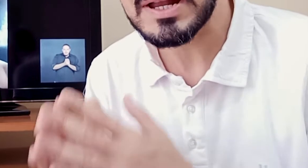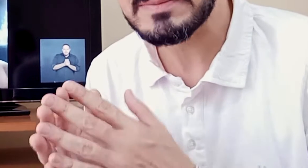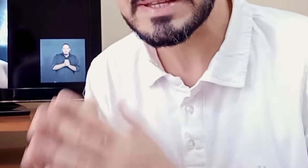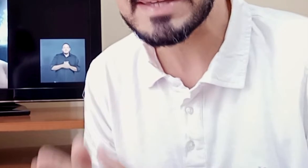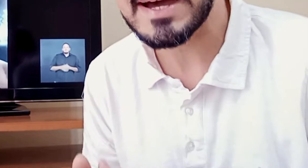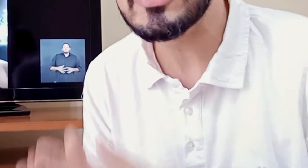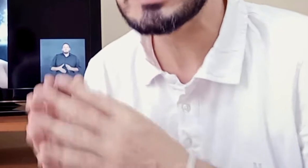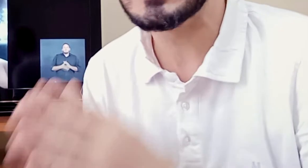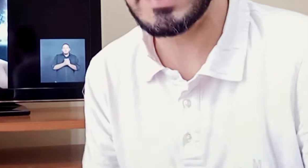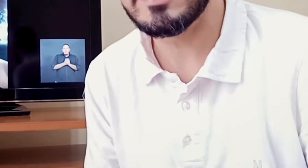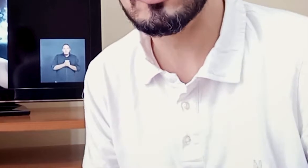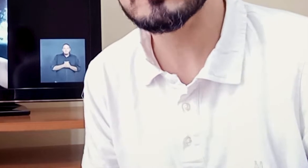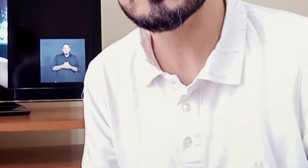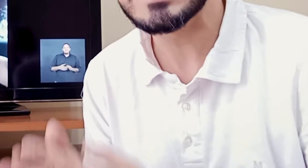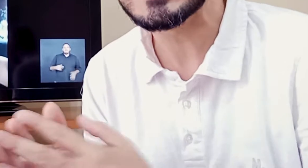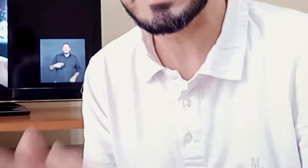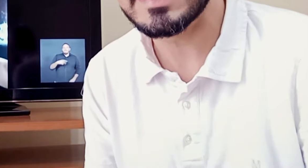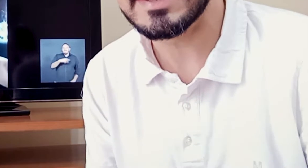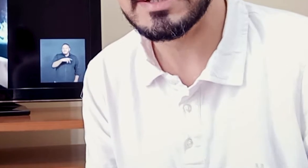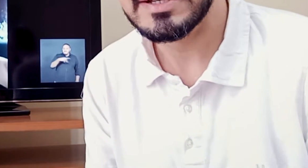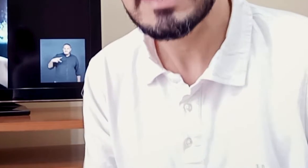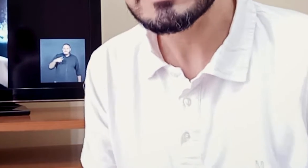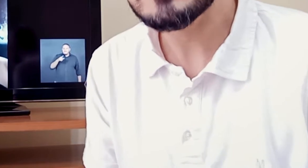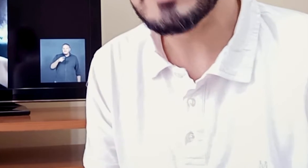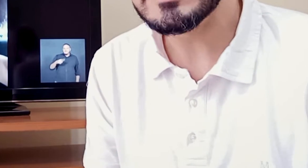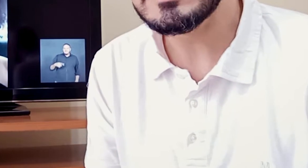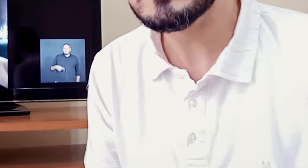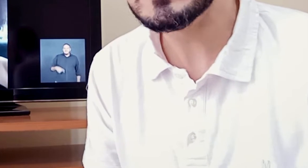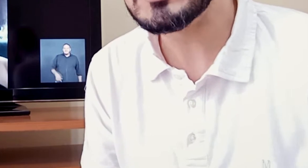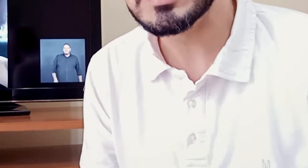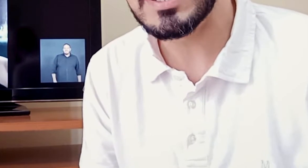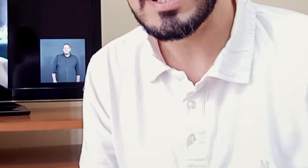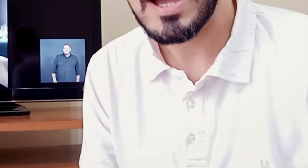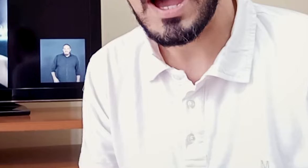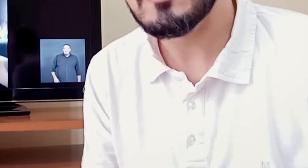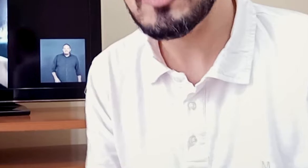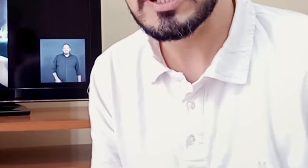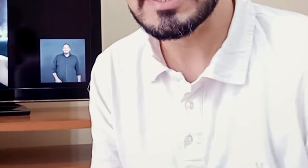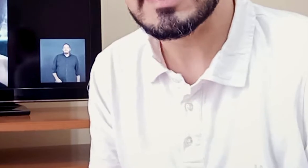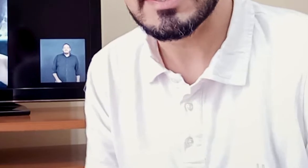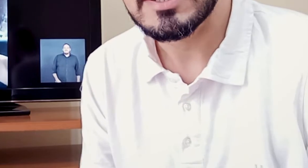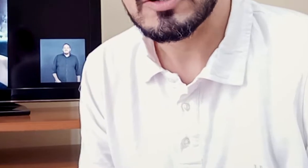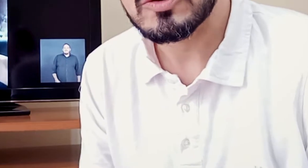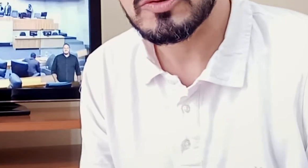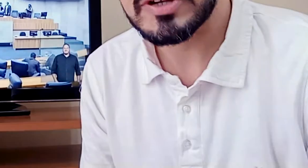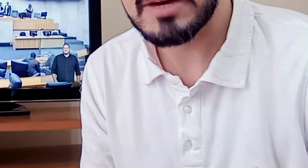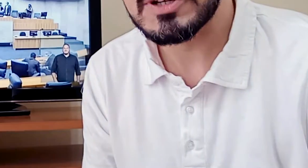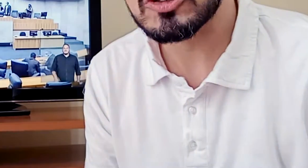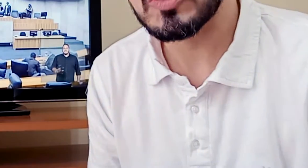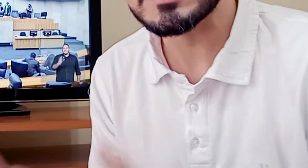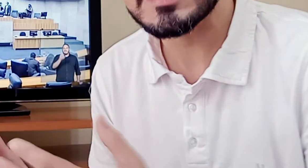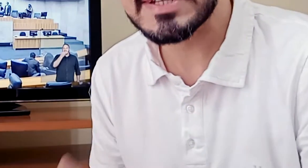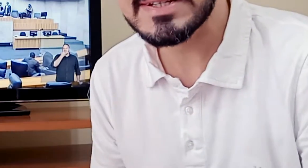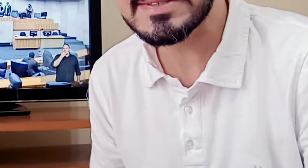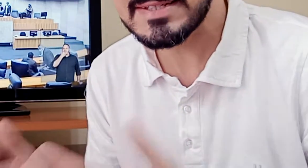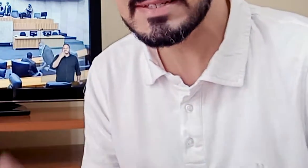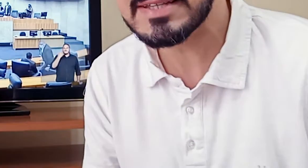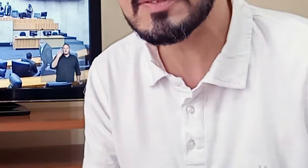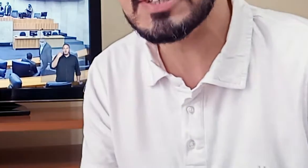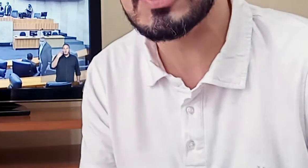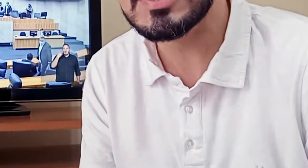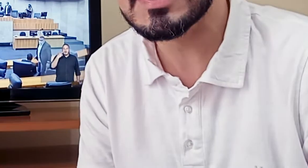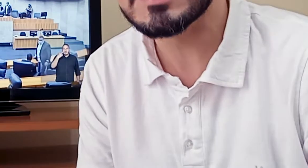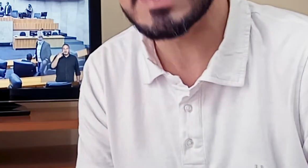comissão parlamentar de inquérito da Casa, que vai investigar a violência contra pessoas trans